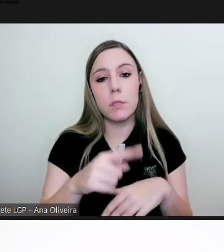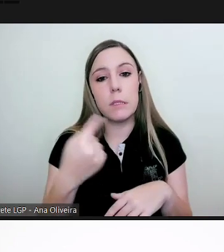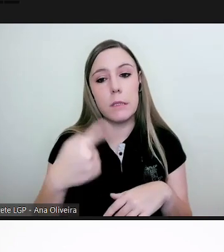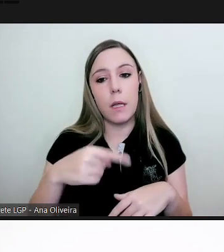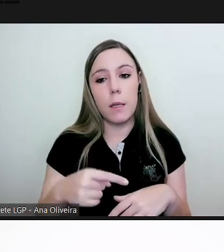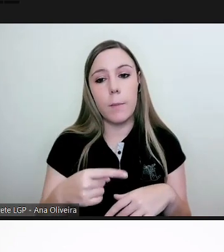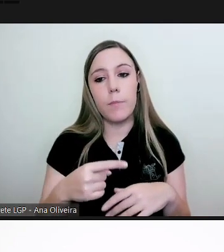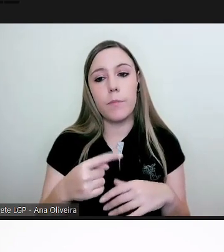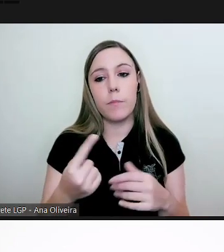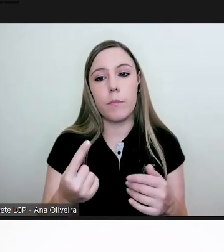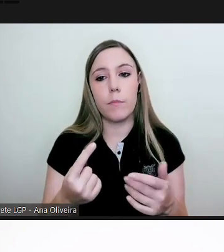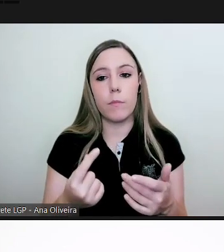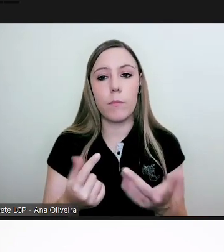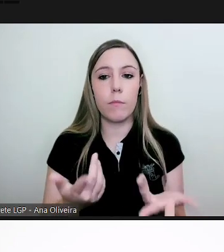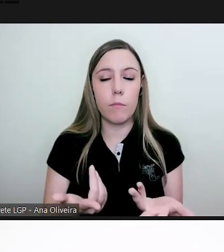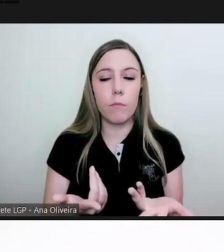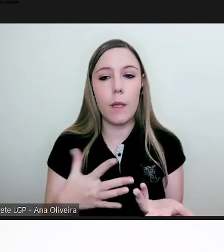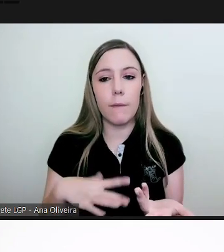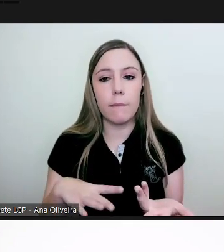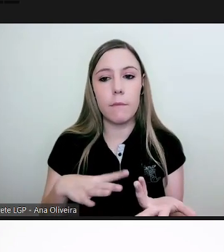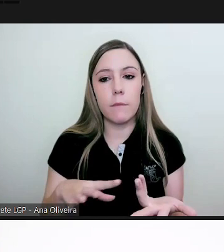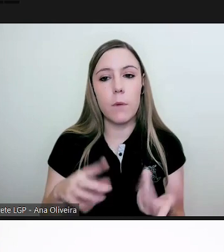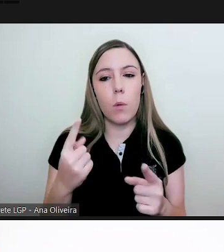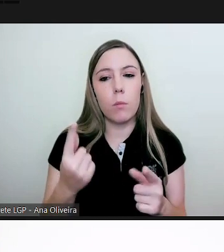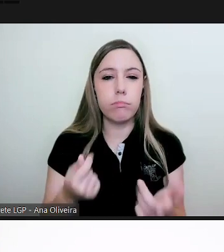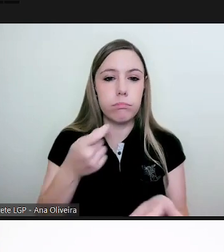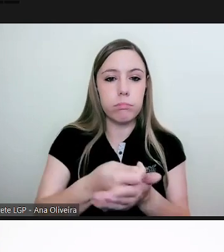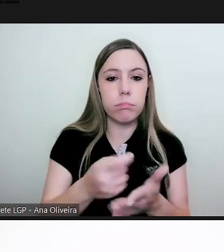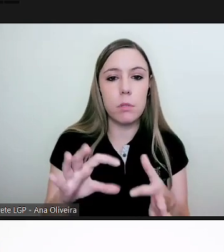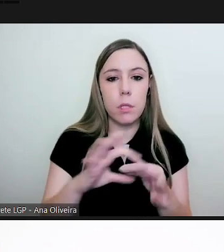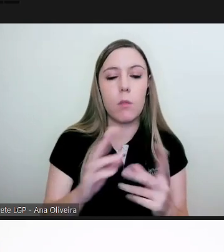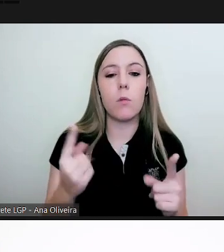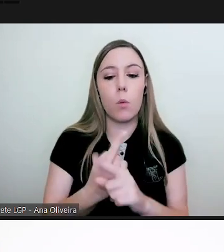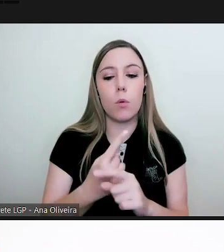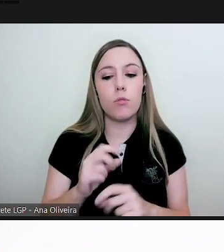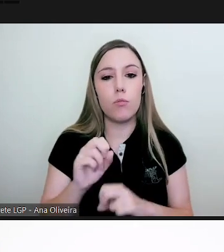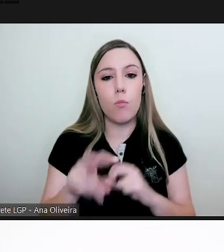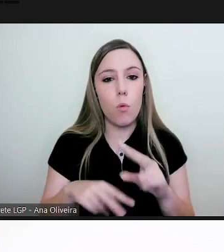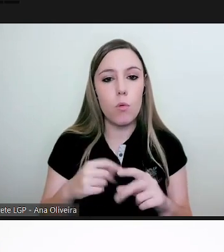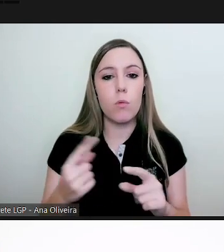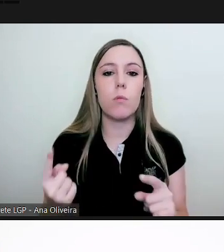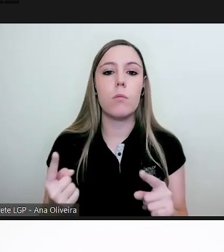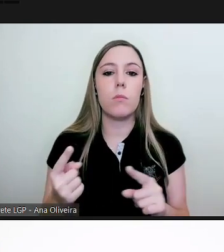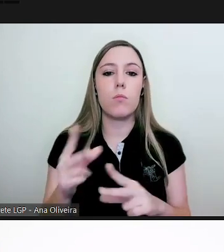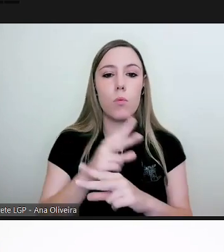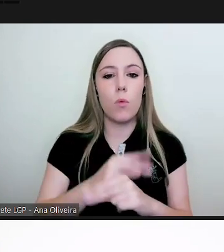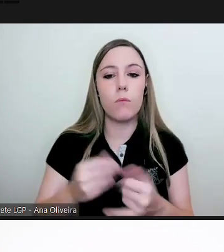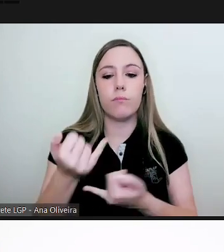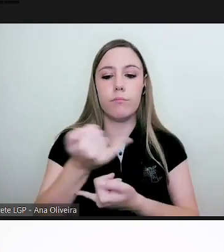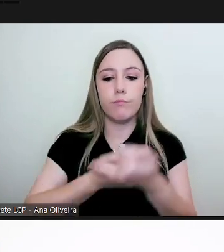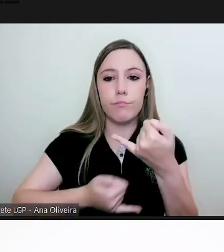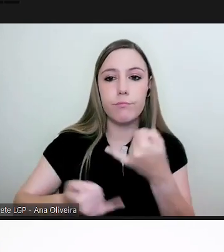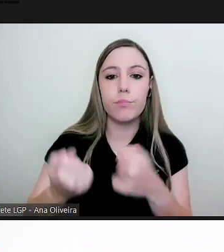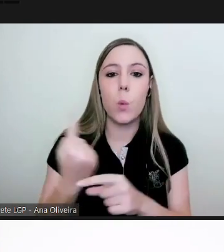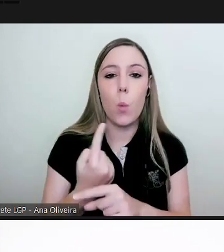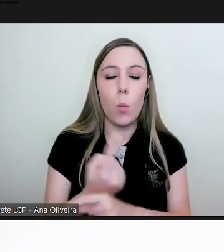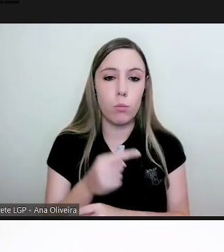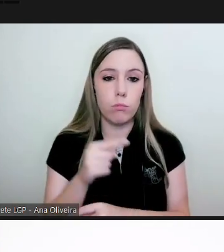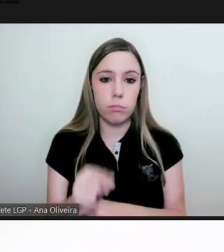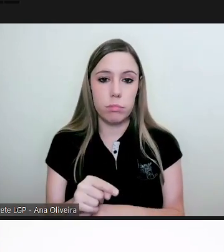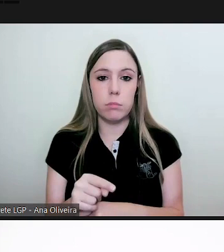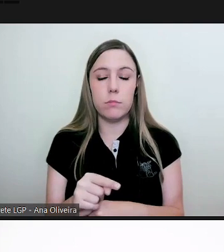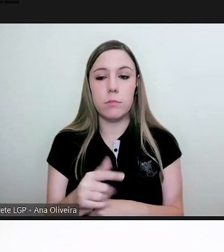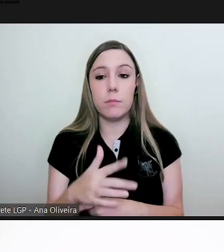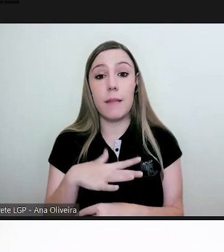um investimento em modernização, em substituição de tudo aquilo que emite, que tem emissões. E